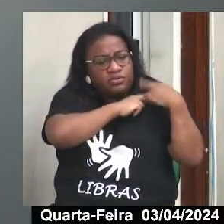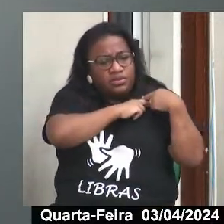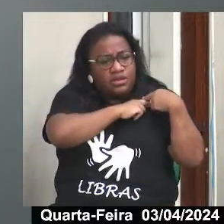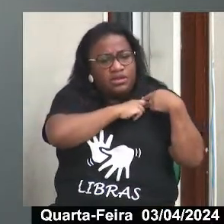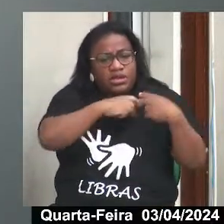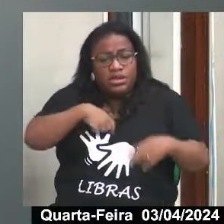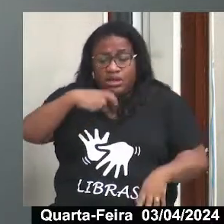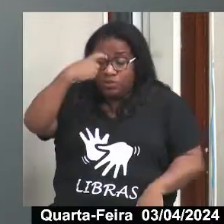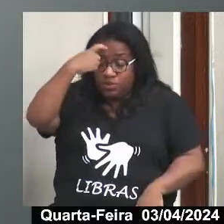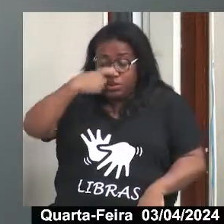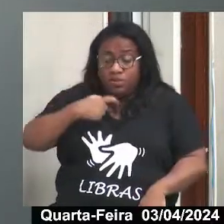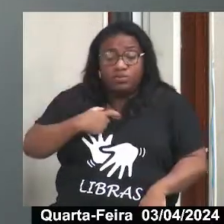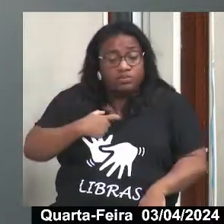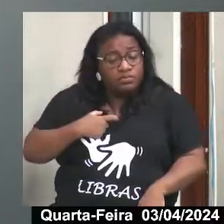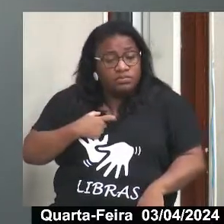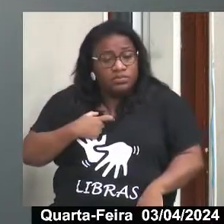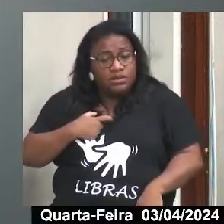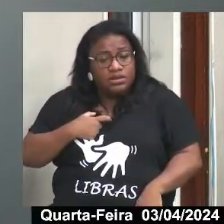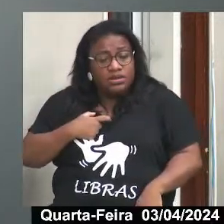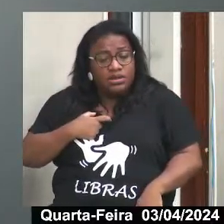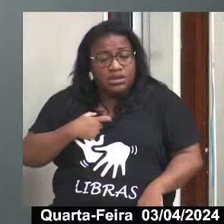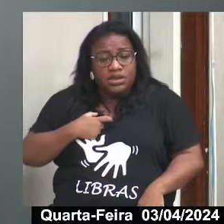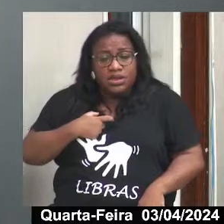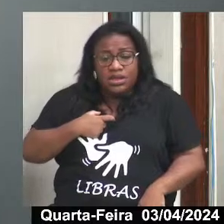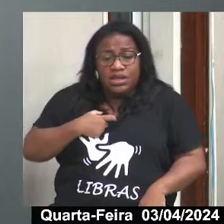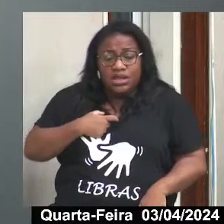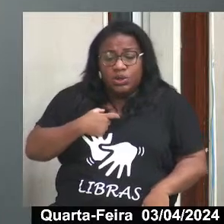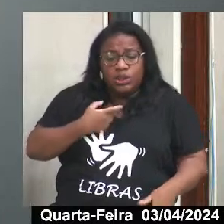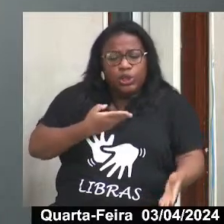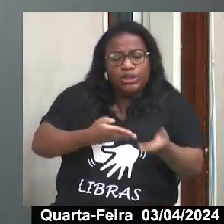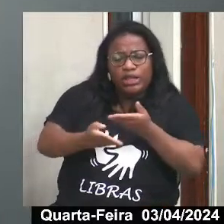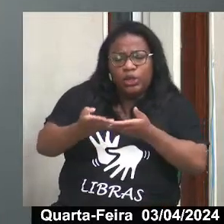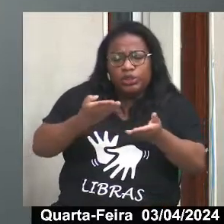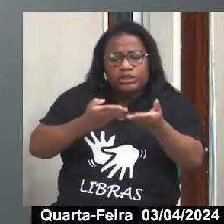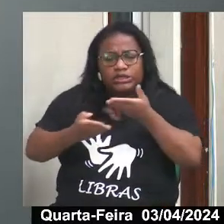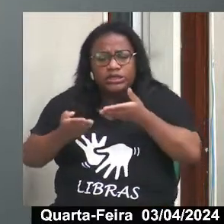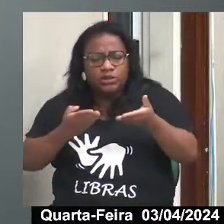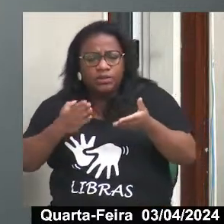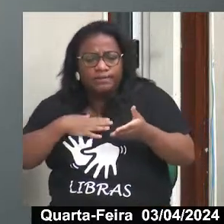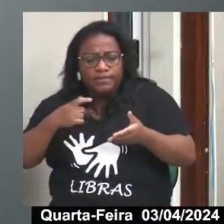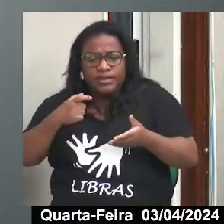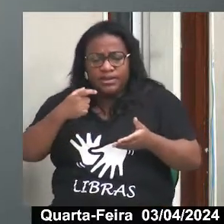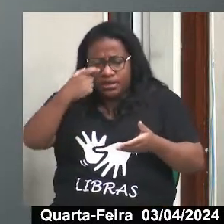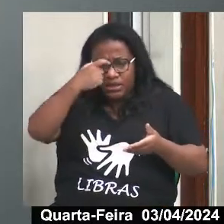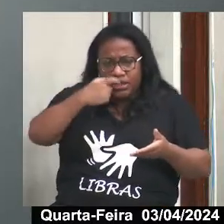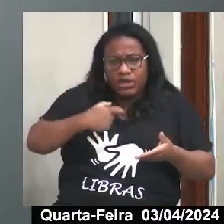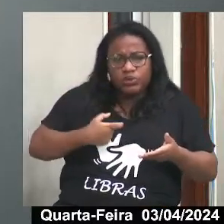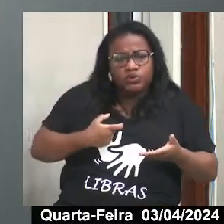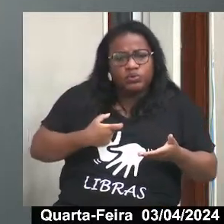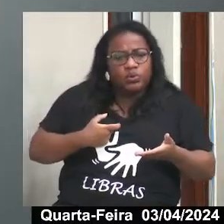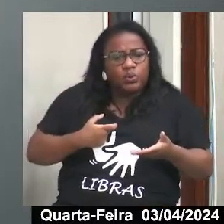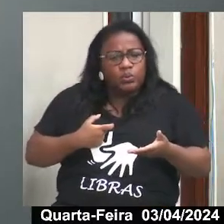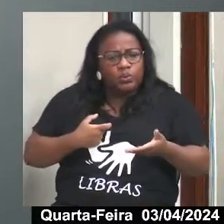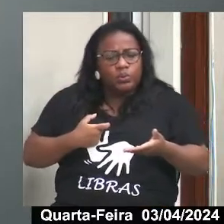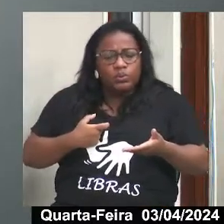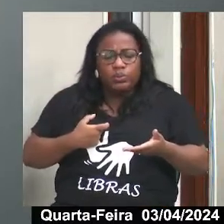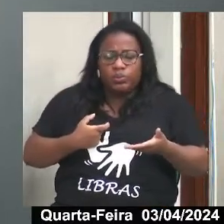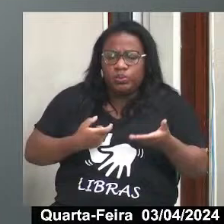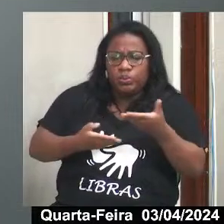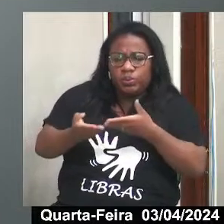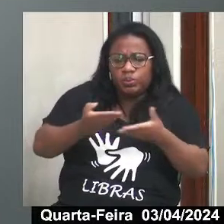mim personalidade. E eu não negocio a minha personalidade com ninguém. Eu não negocio a